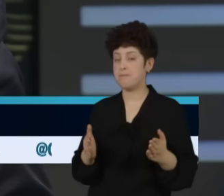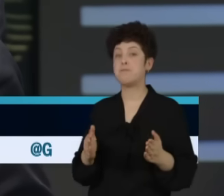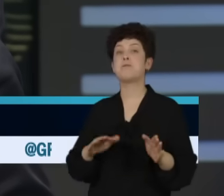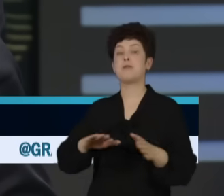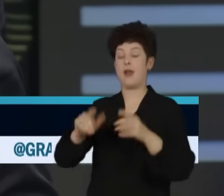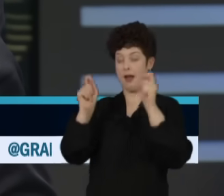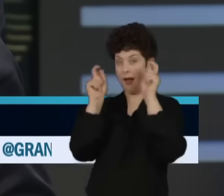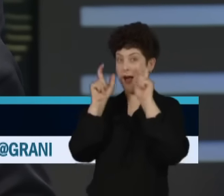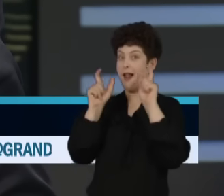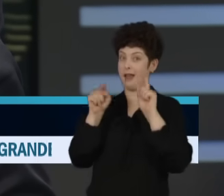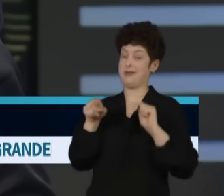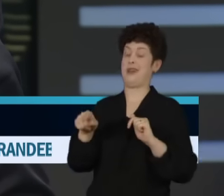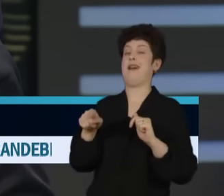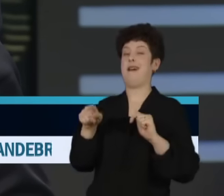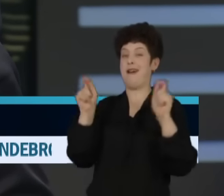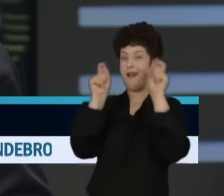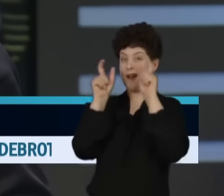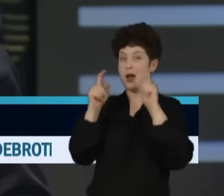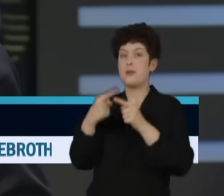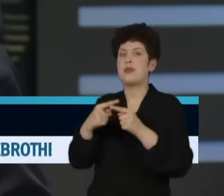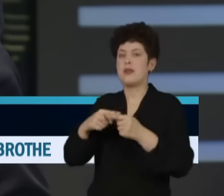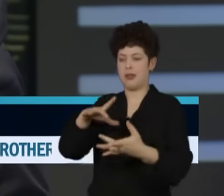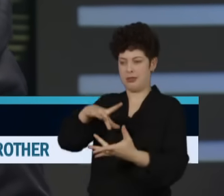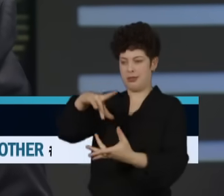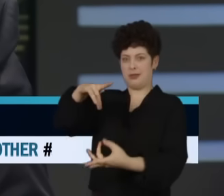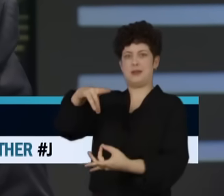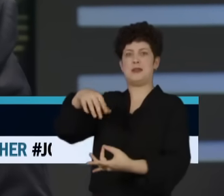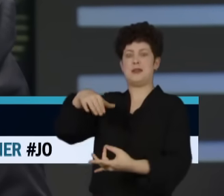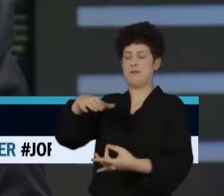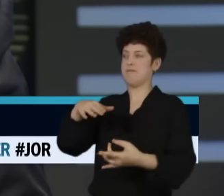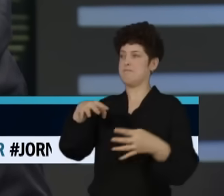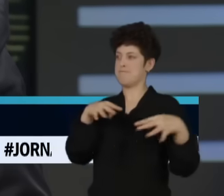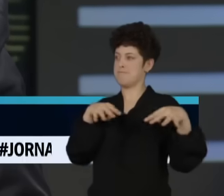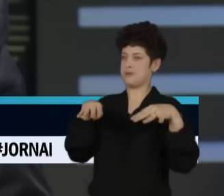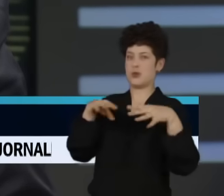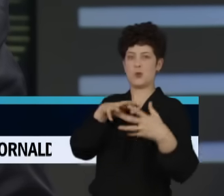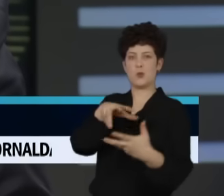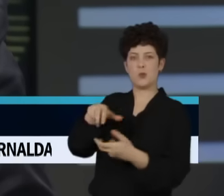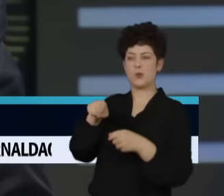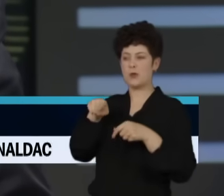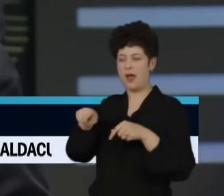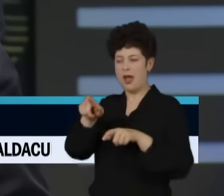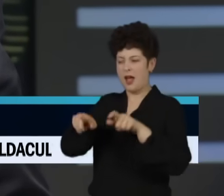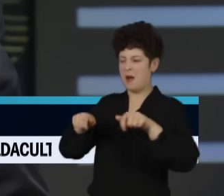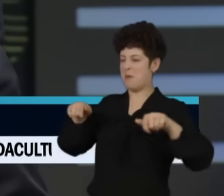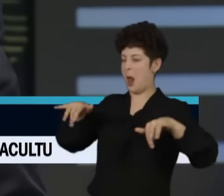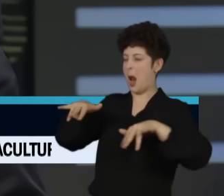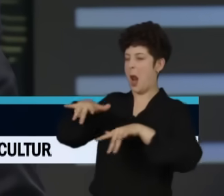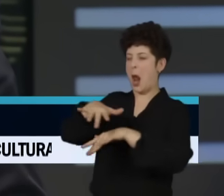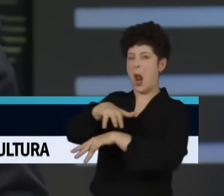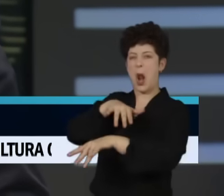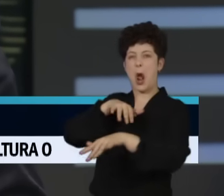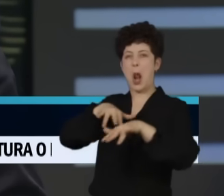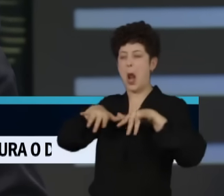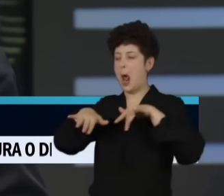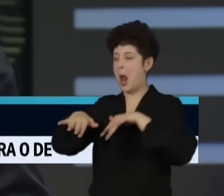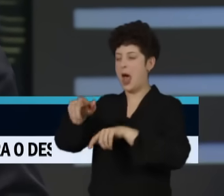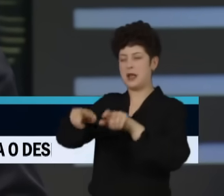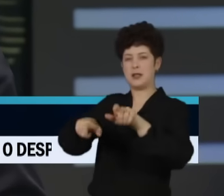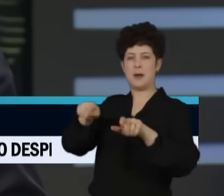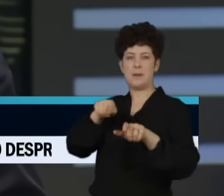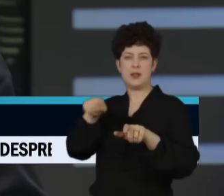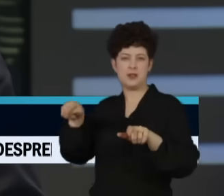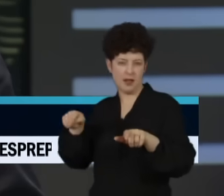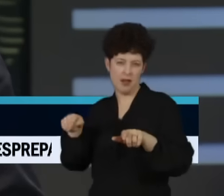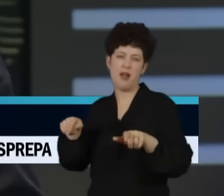serve de alerta, né? Porque a maior democracia do mundo está condenando esses vândalos que invadiram o Congresso e com o